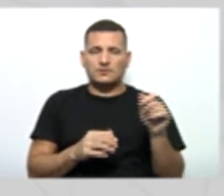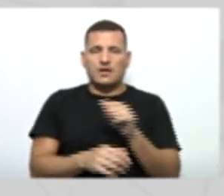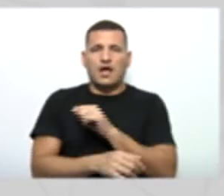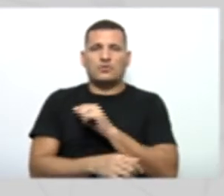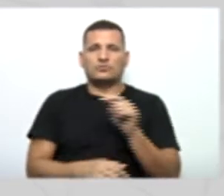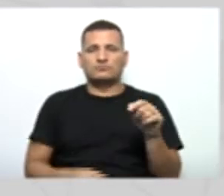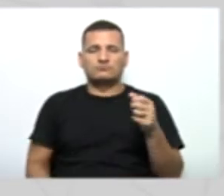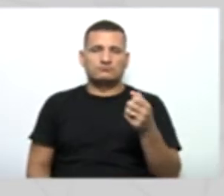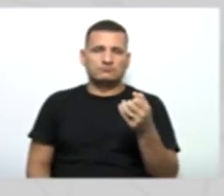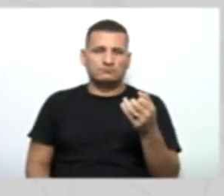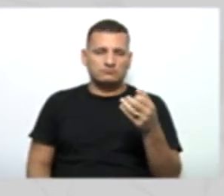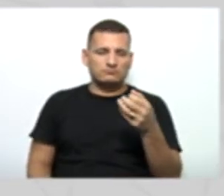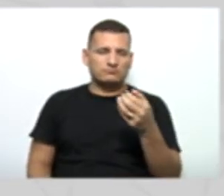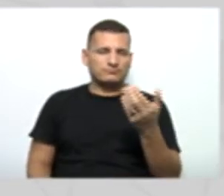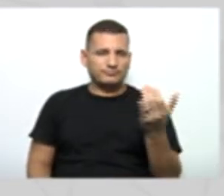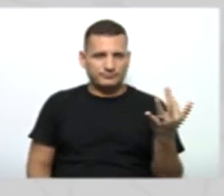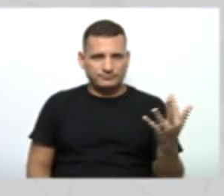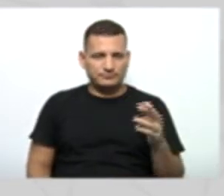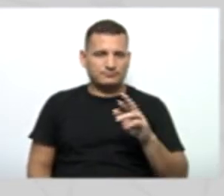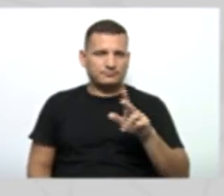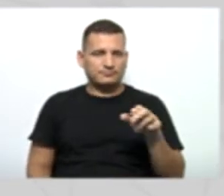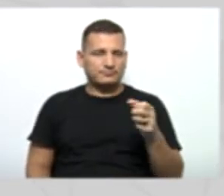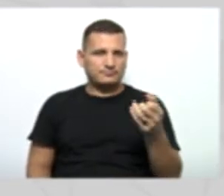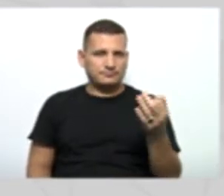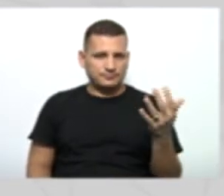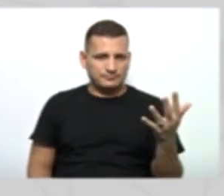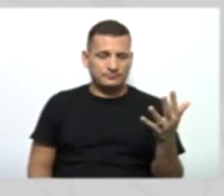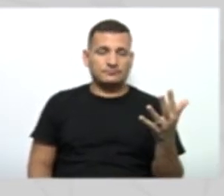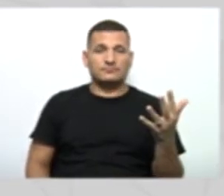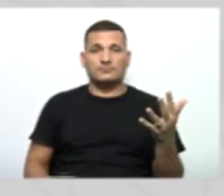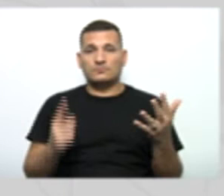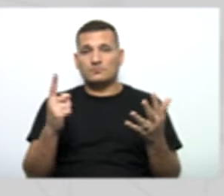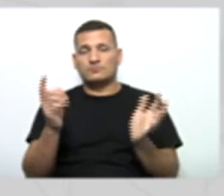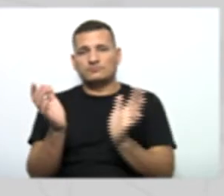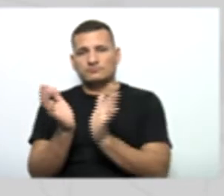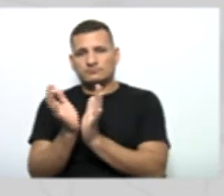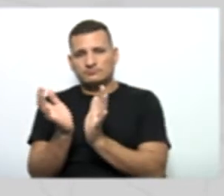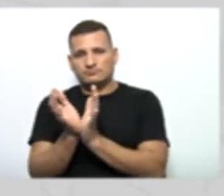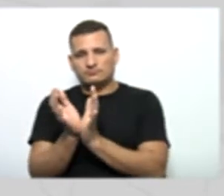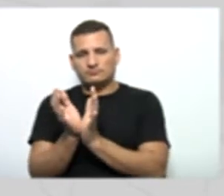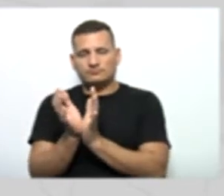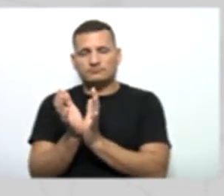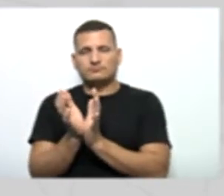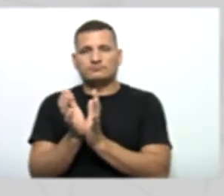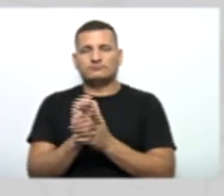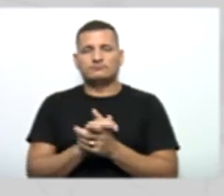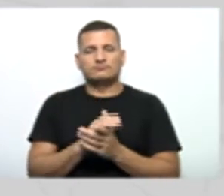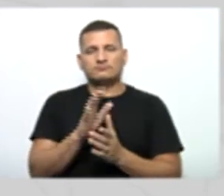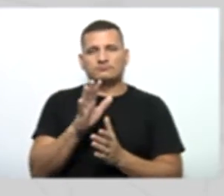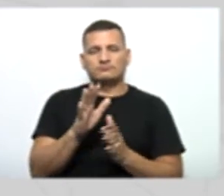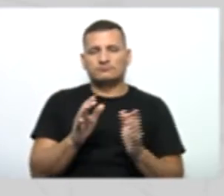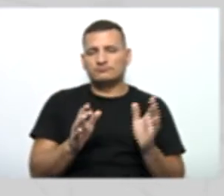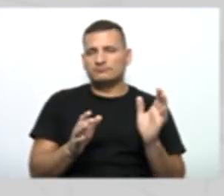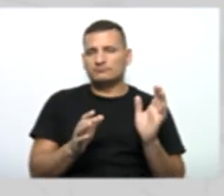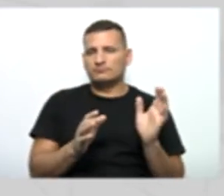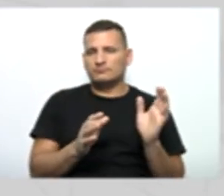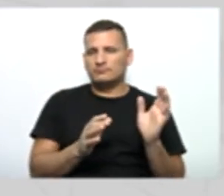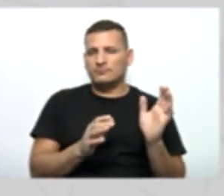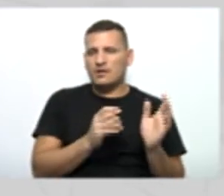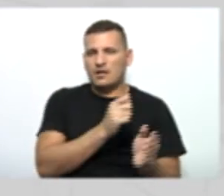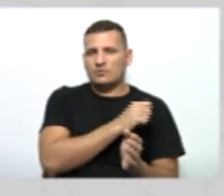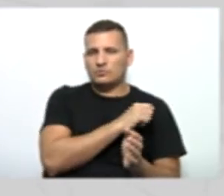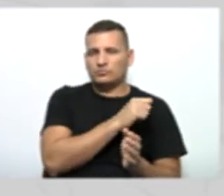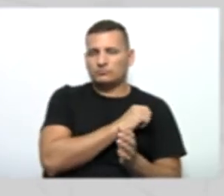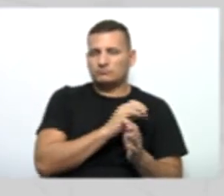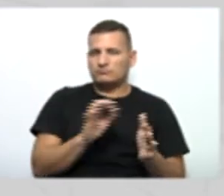turma. É possível um aluno estar matriculado em mais de uma turma? É impossível,